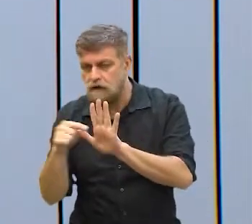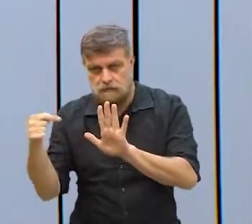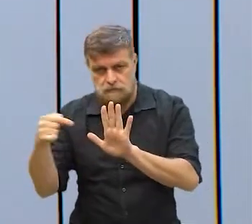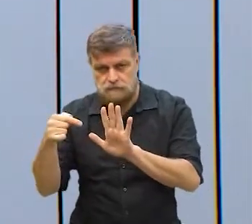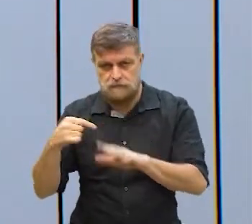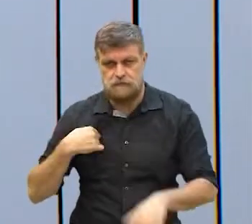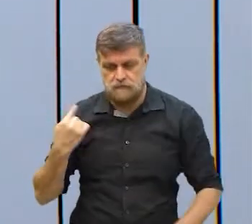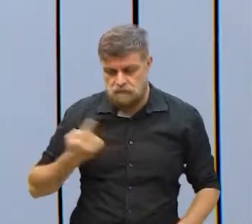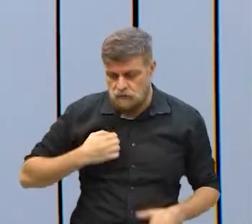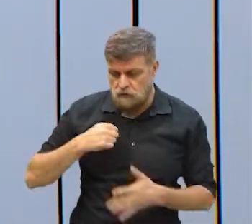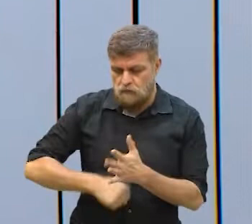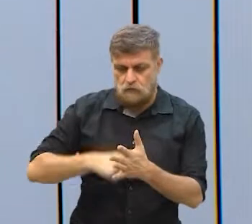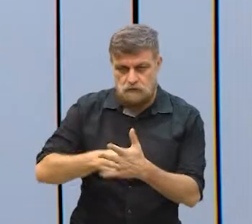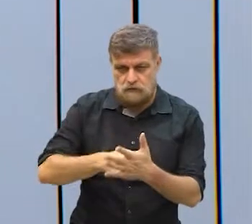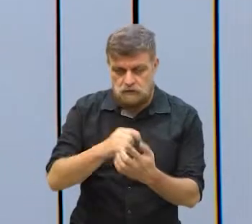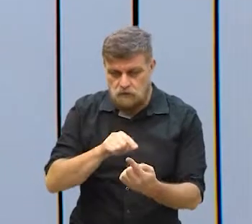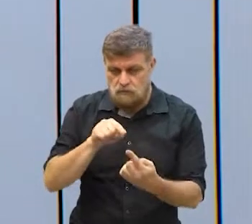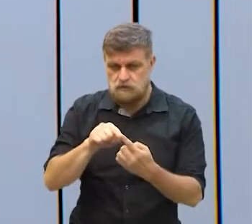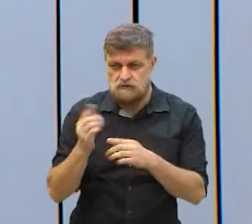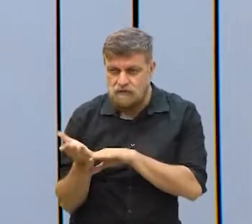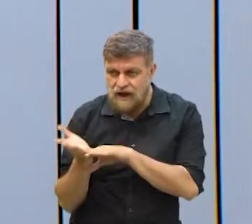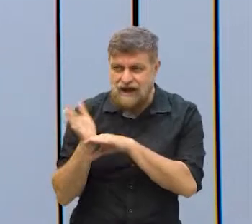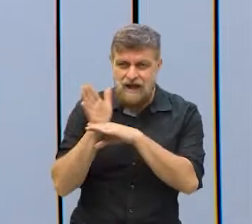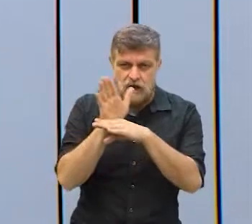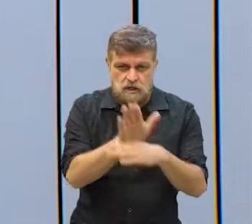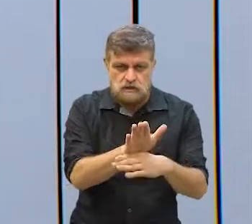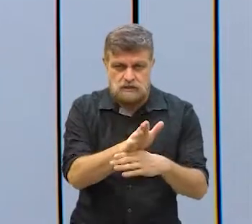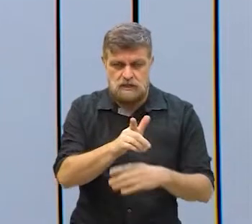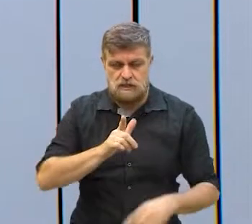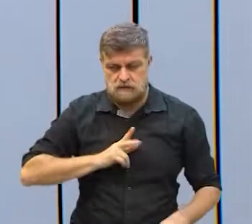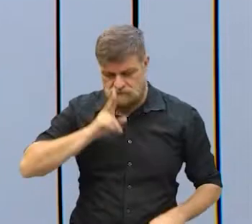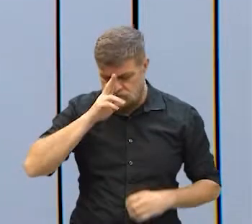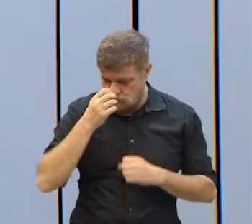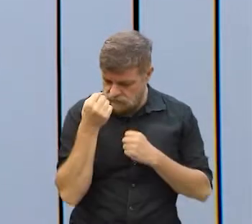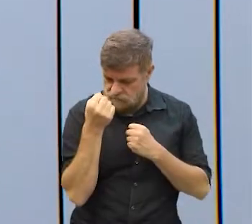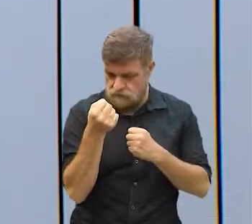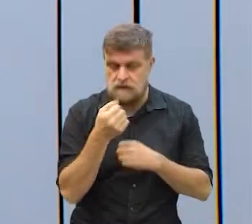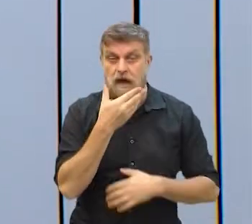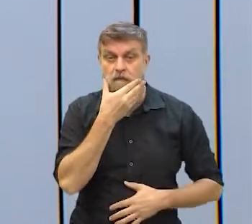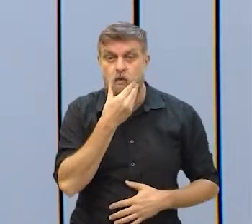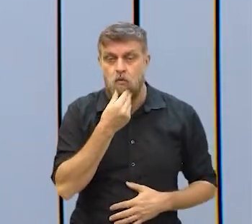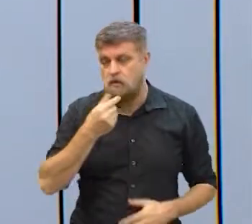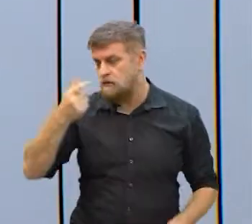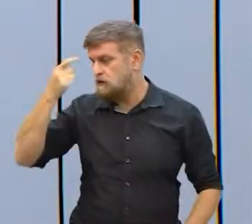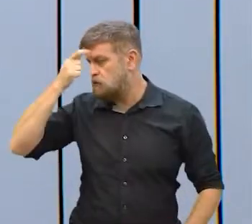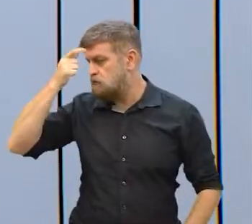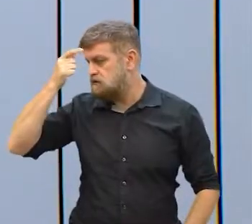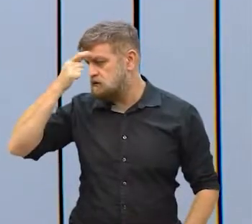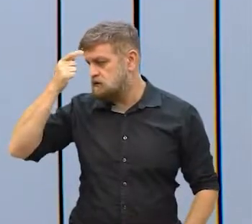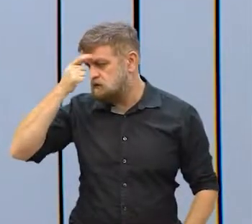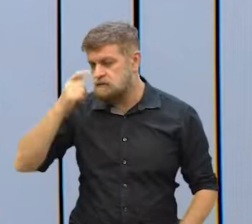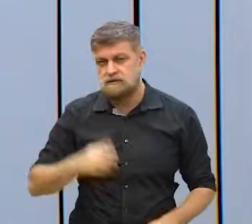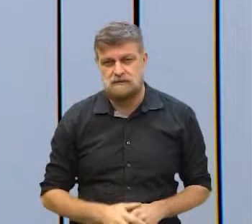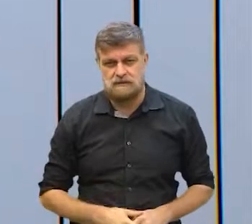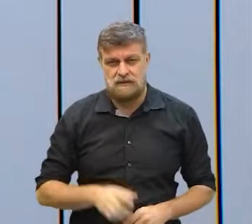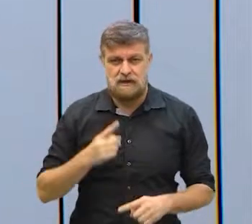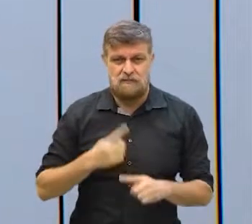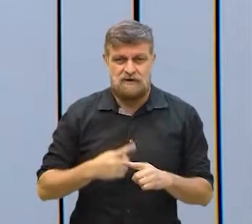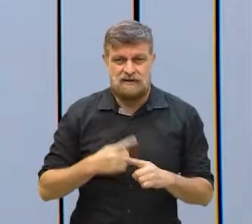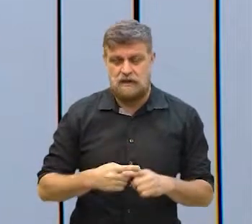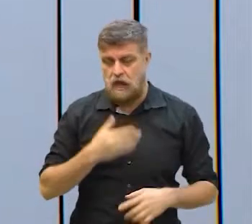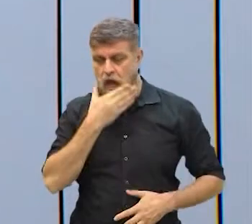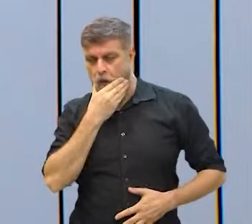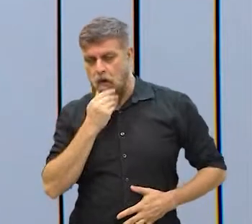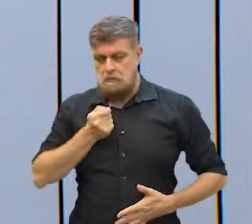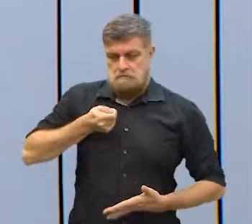e estamos lutando para poder ajudar e dar uma força para conscientizar o homem. Porque é